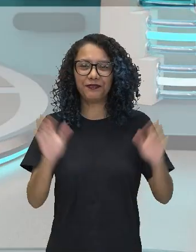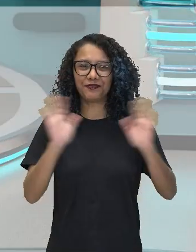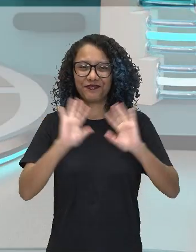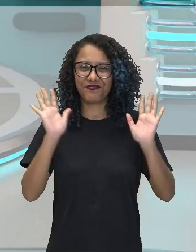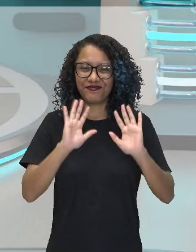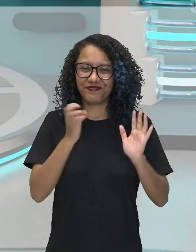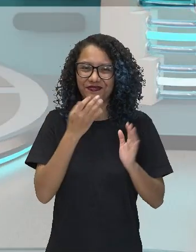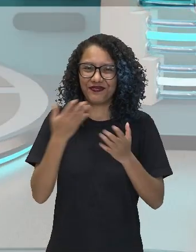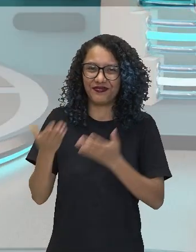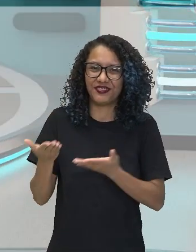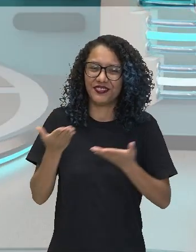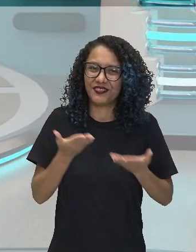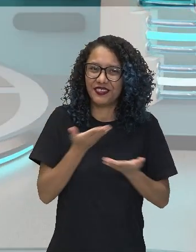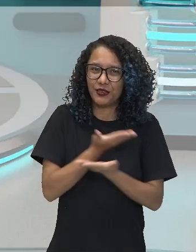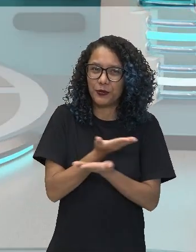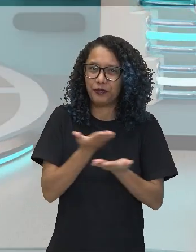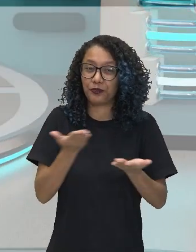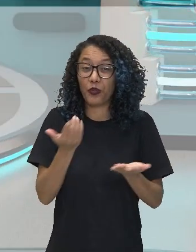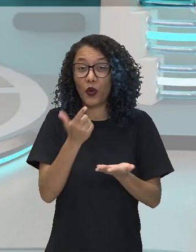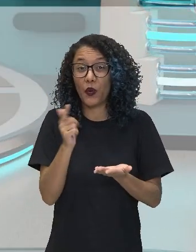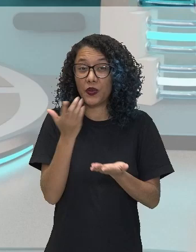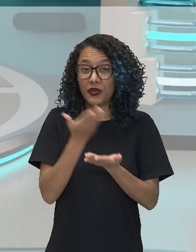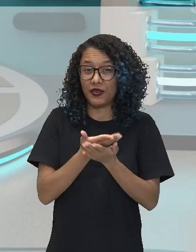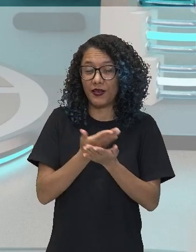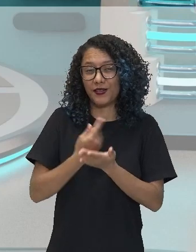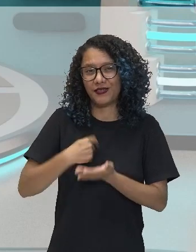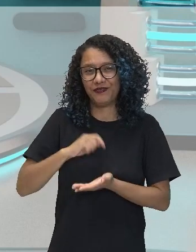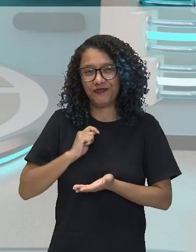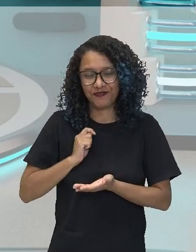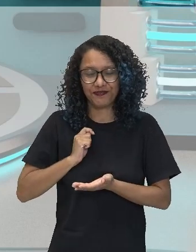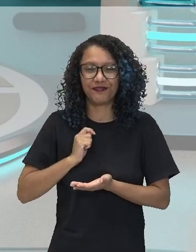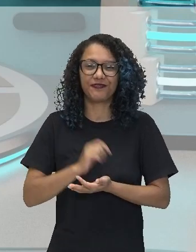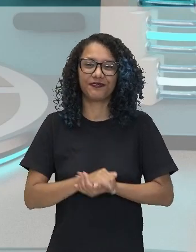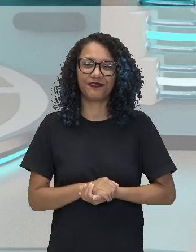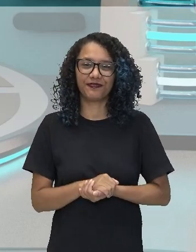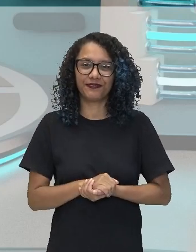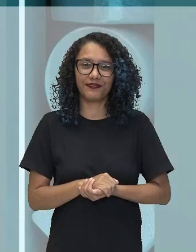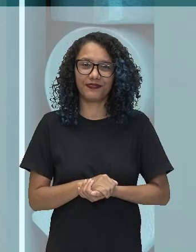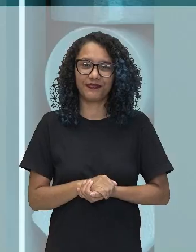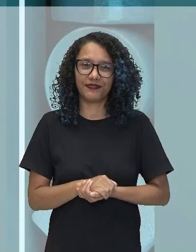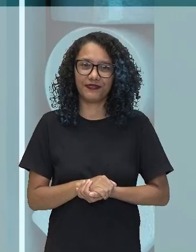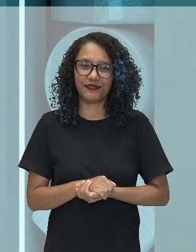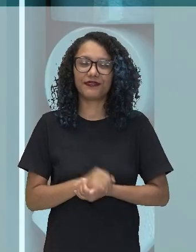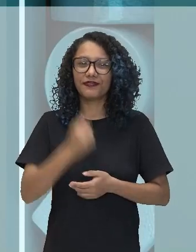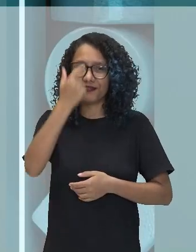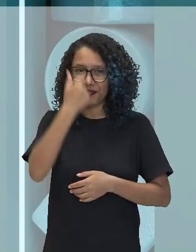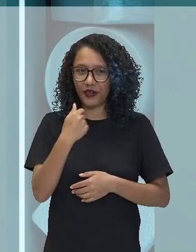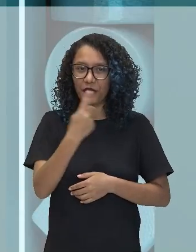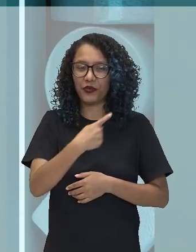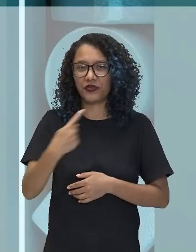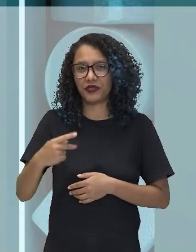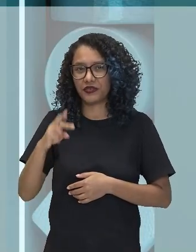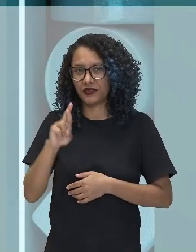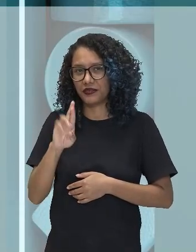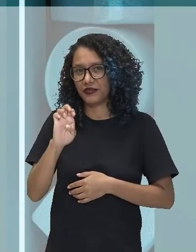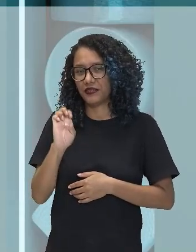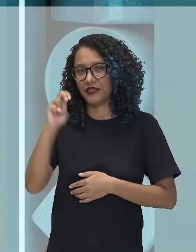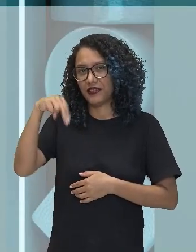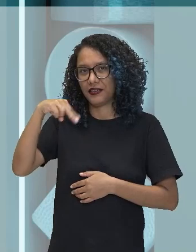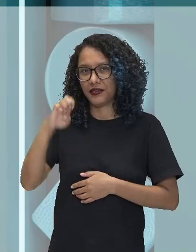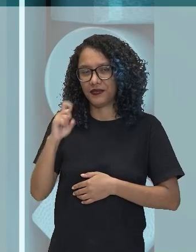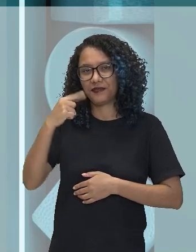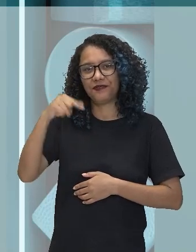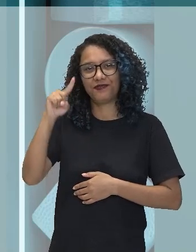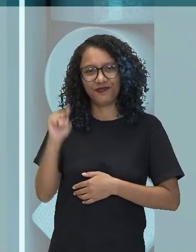Olá, bem-vindos todos e todas para mais uma classe de língua espanhola. Eu sou o professor